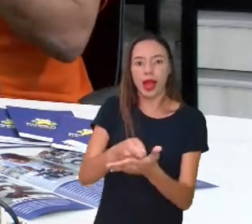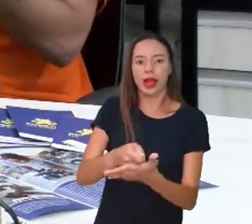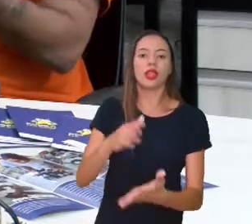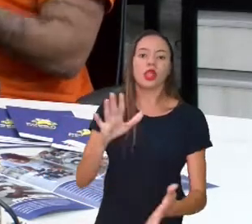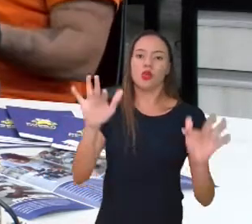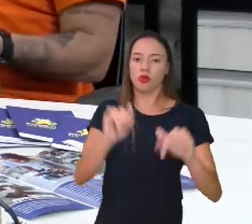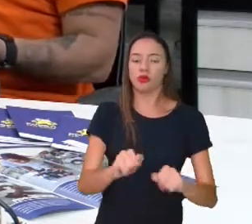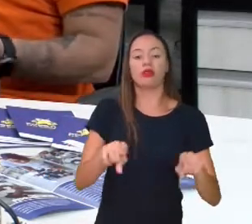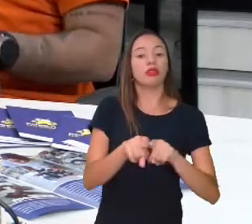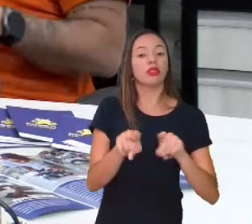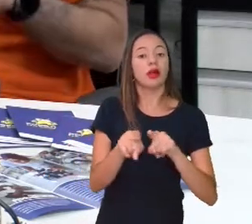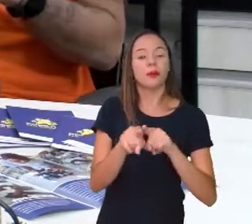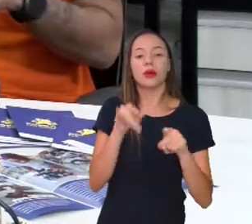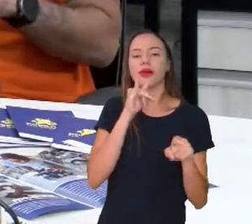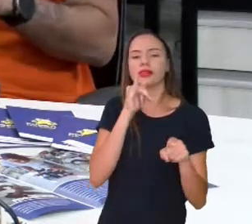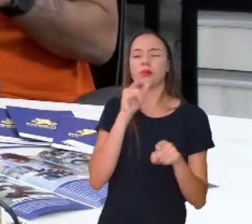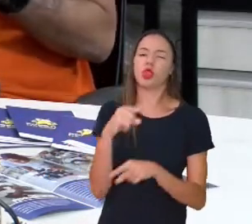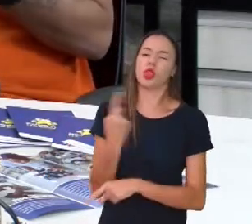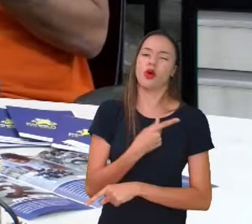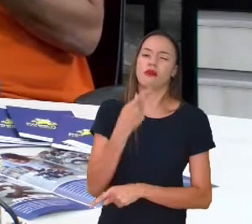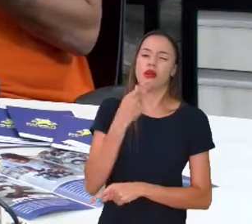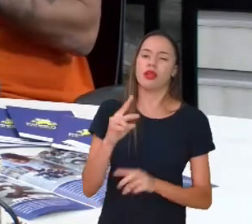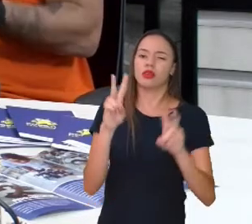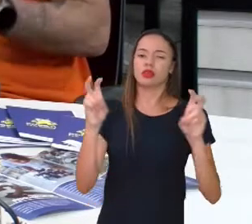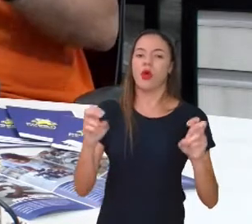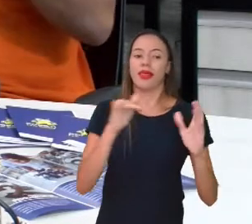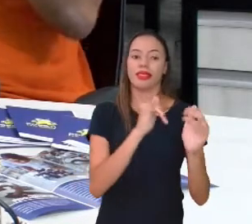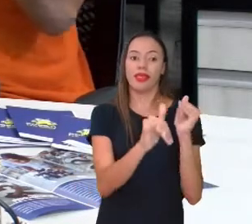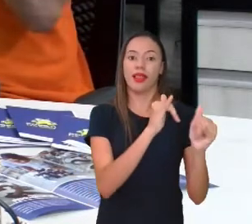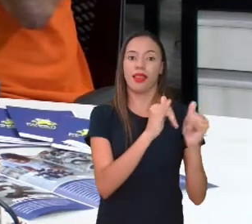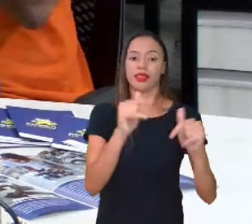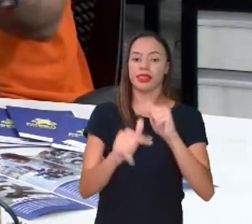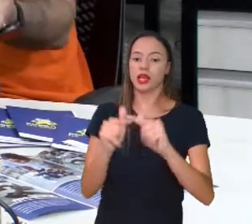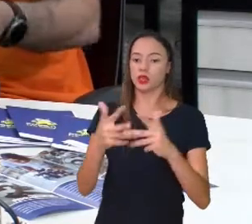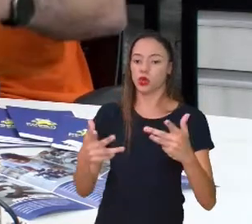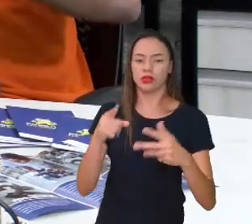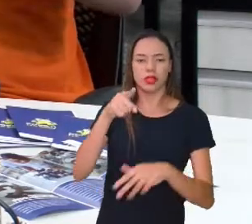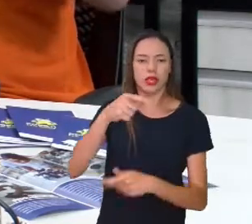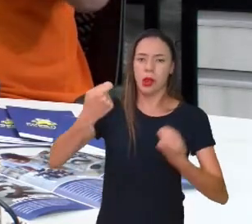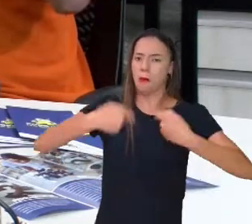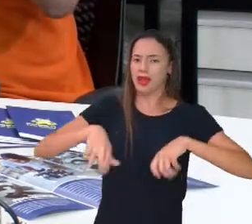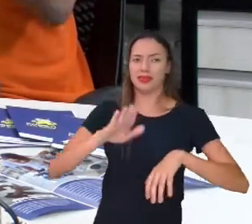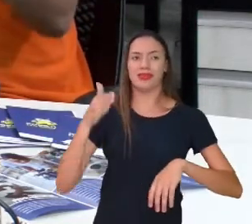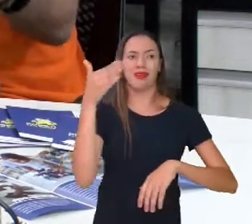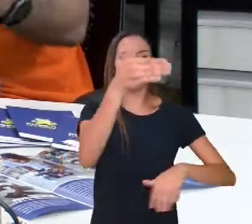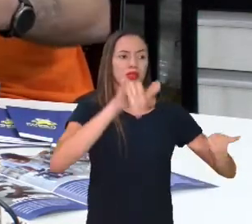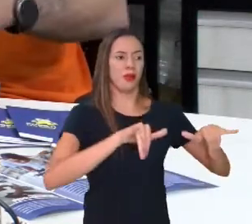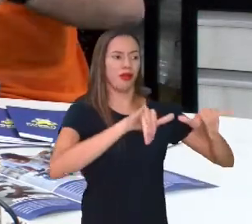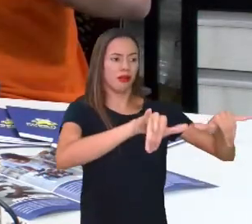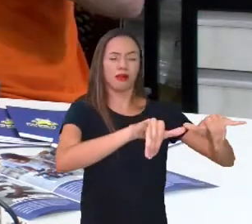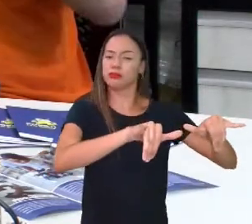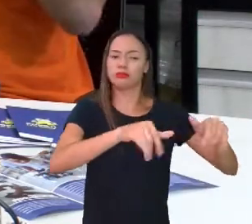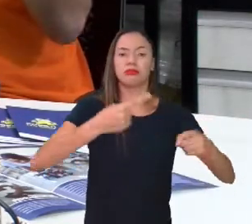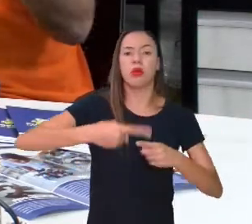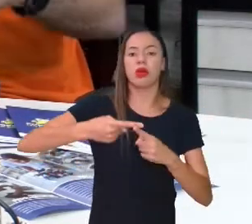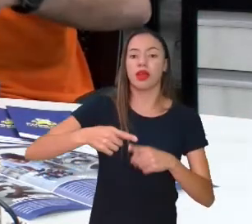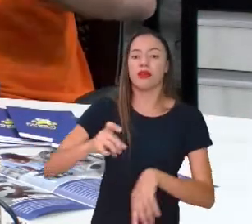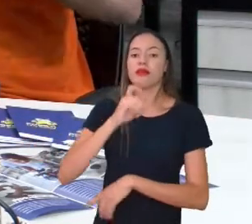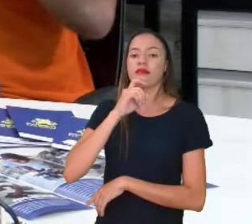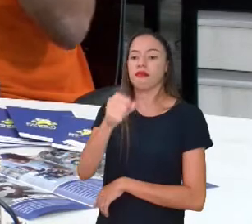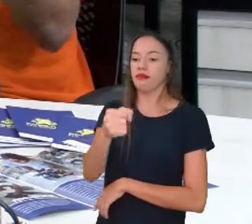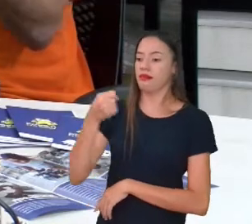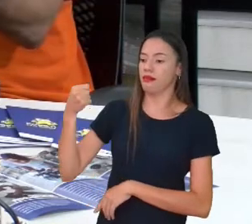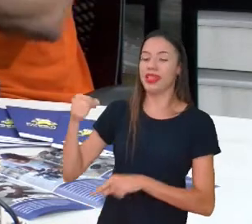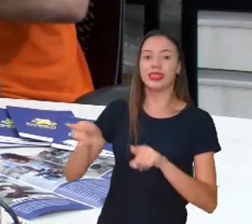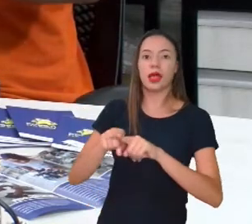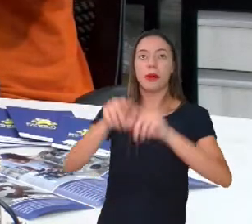também da internet das coisas, né? Às vezes você não vai precisar nem ir ao supermercado. A sua geladeira inteligente, o seu armário inteligente vai fazer toda